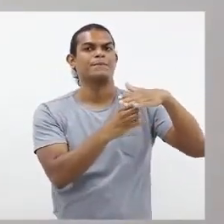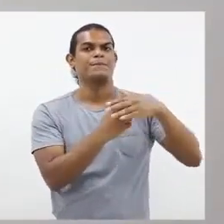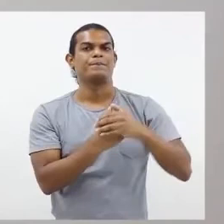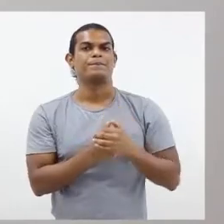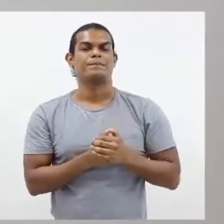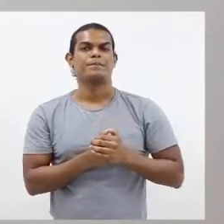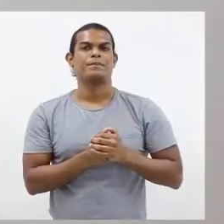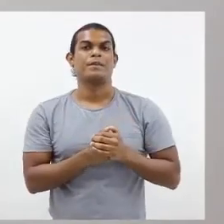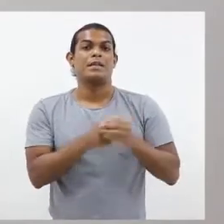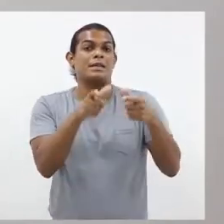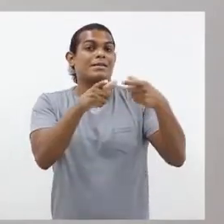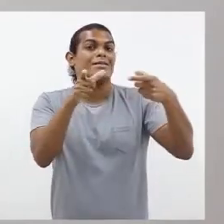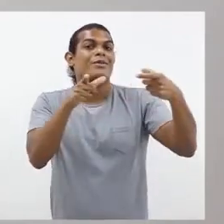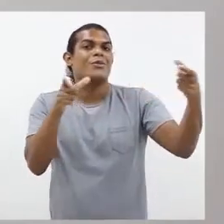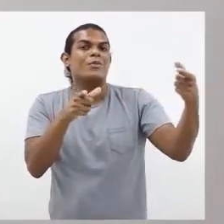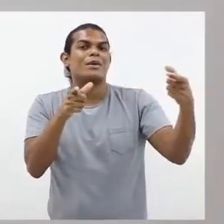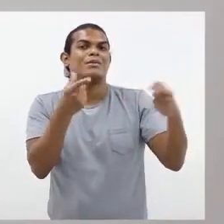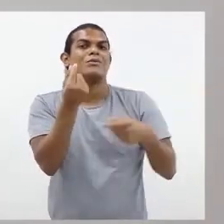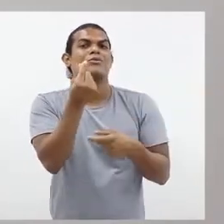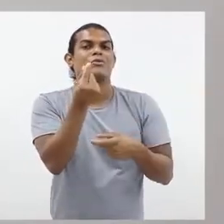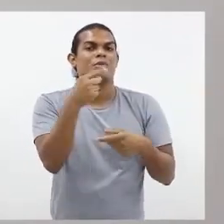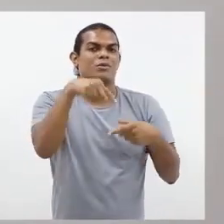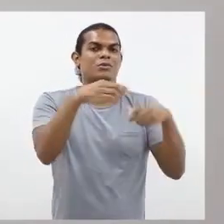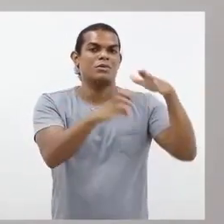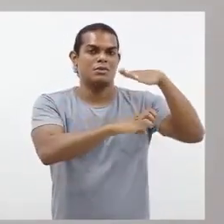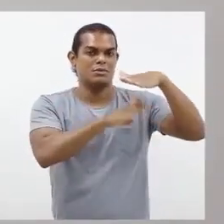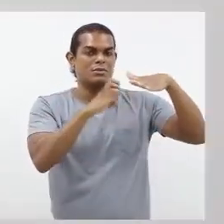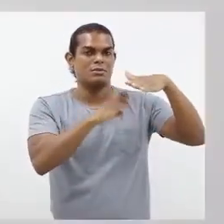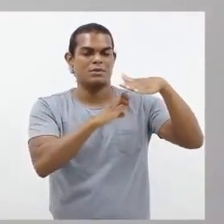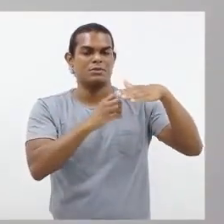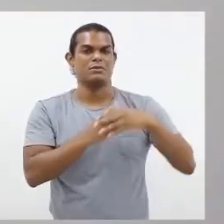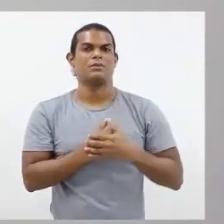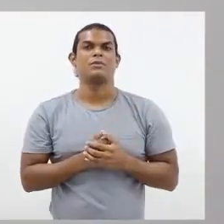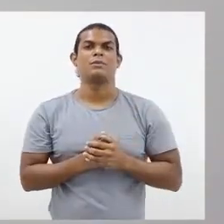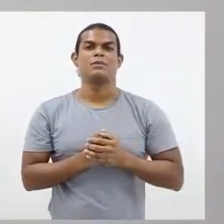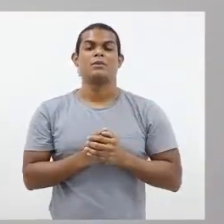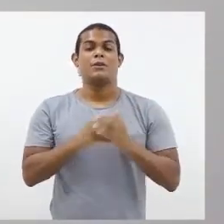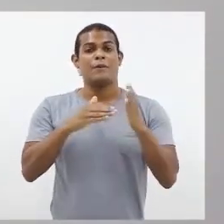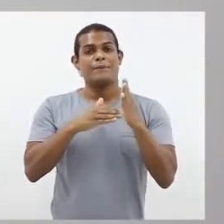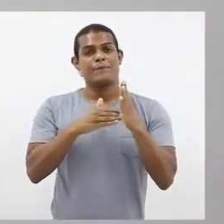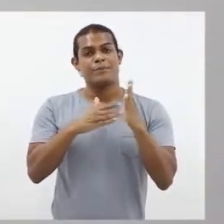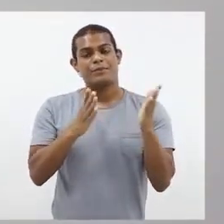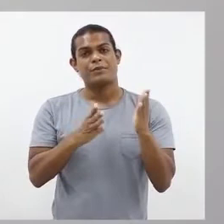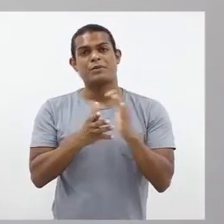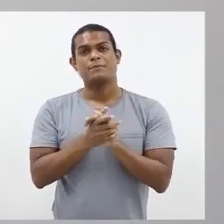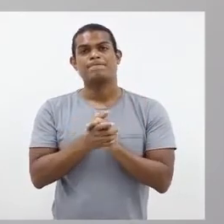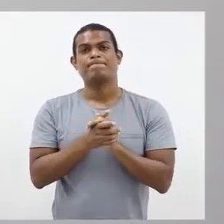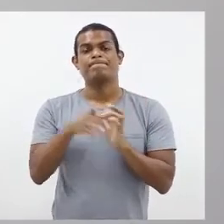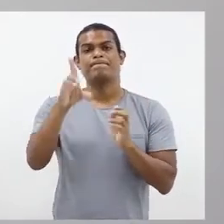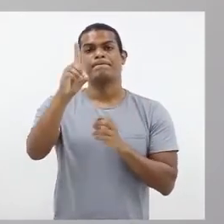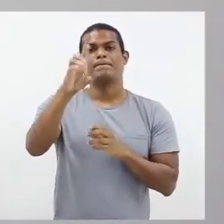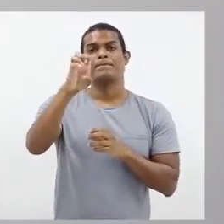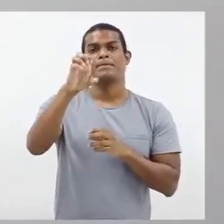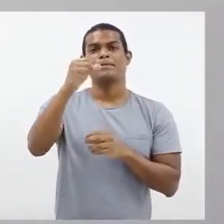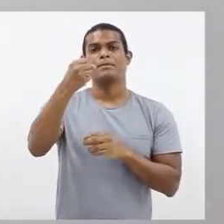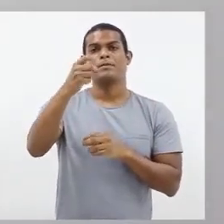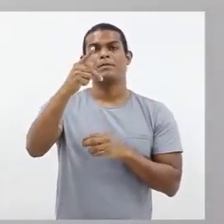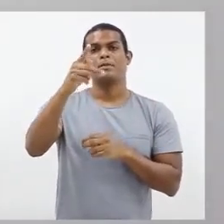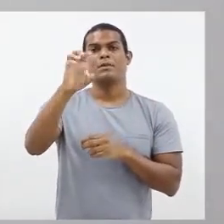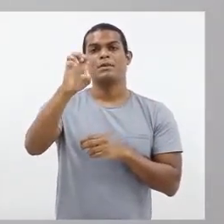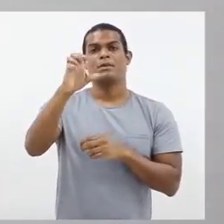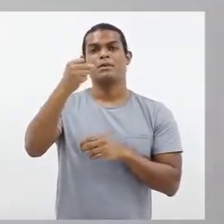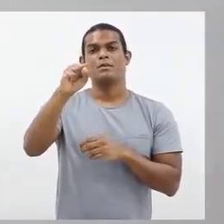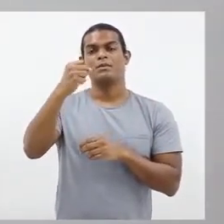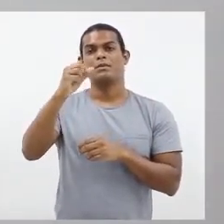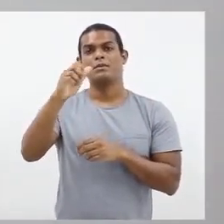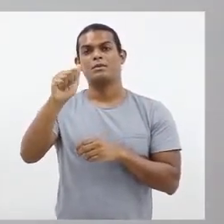aumenta o patrimônio líquido da empresa, mas essa é uma exceção. E, por fim, as despesas, que são exatamente